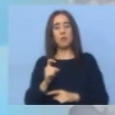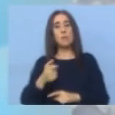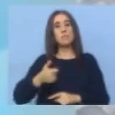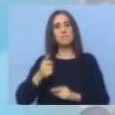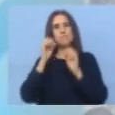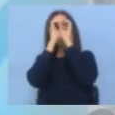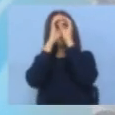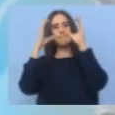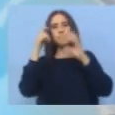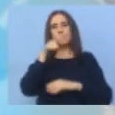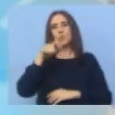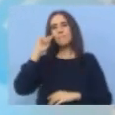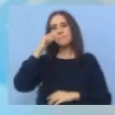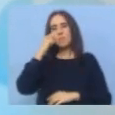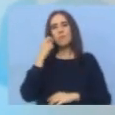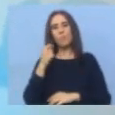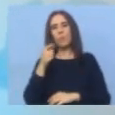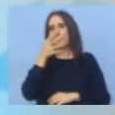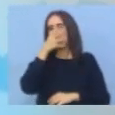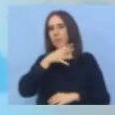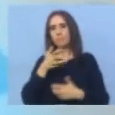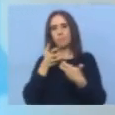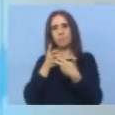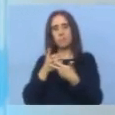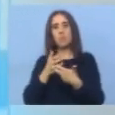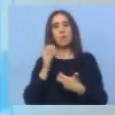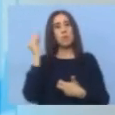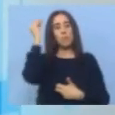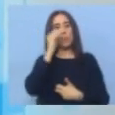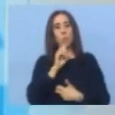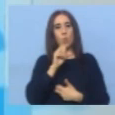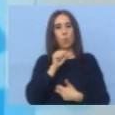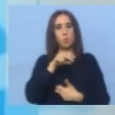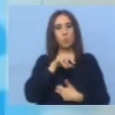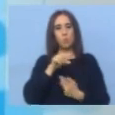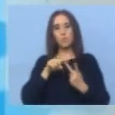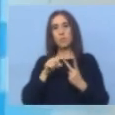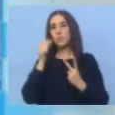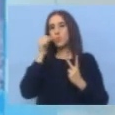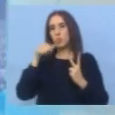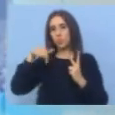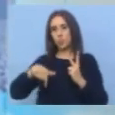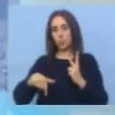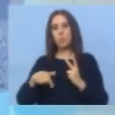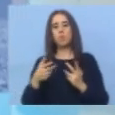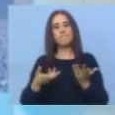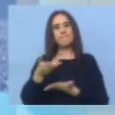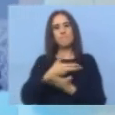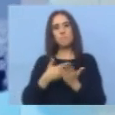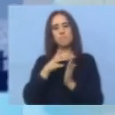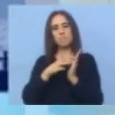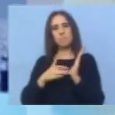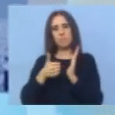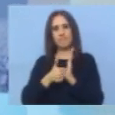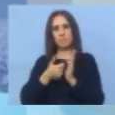as vítimas dos conflitos na República Democrática do Congo e no Sudão do Sul. Uma causa a que vamos juntar à análise da liturgia deste